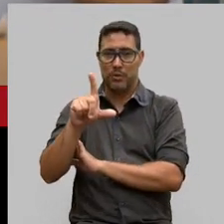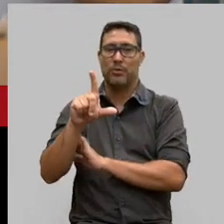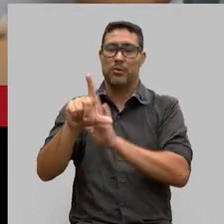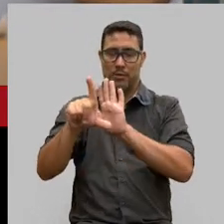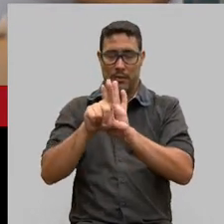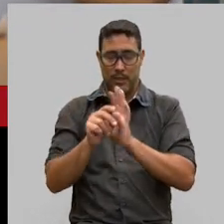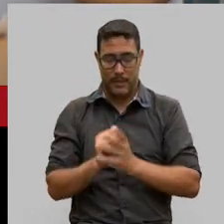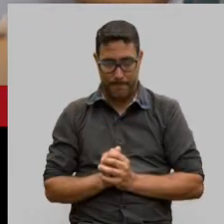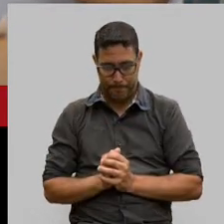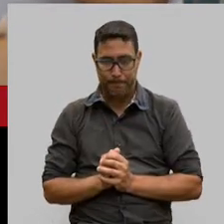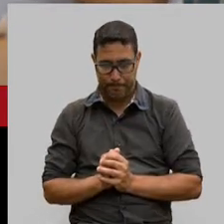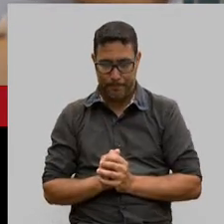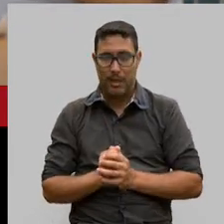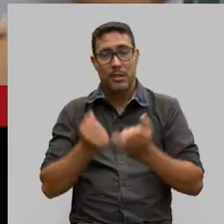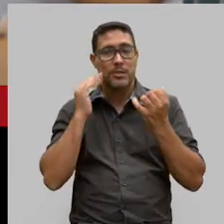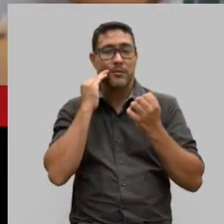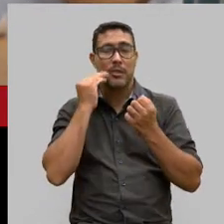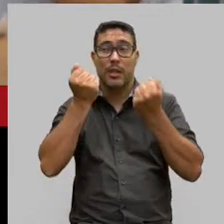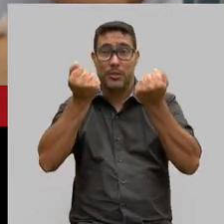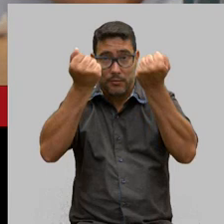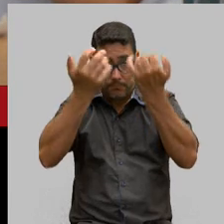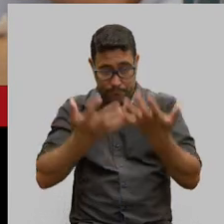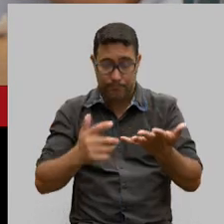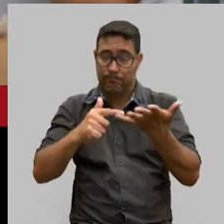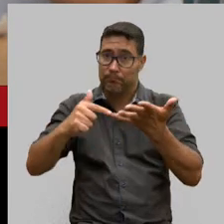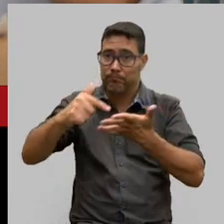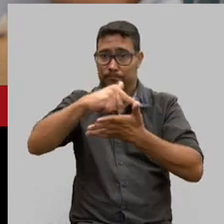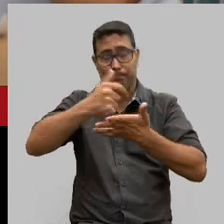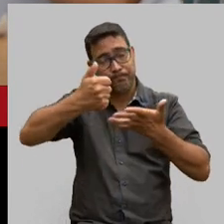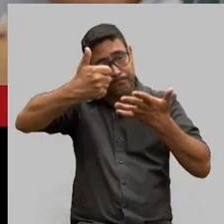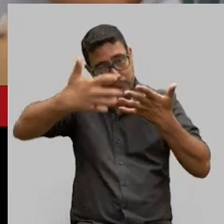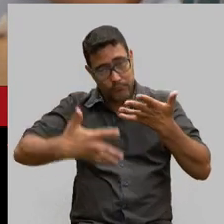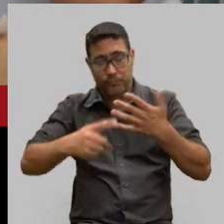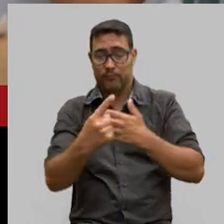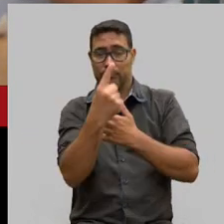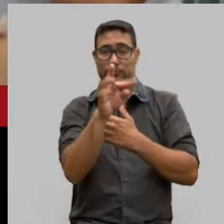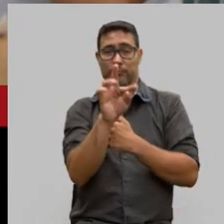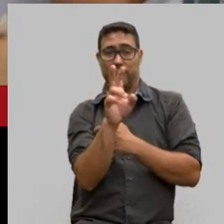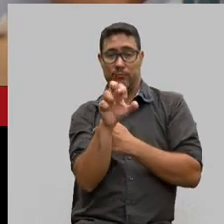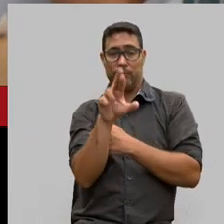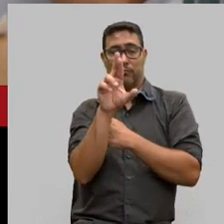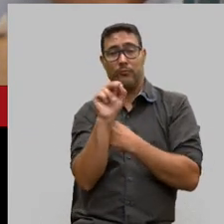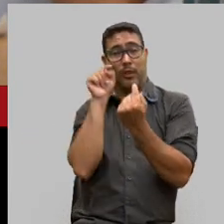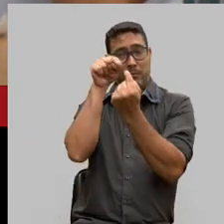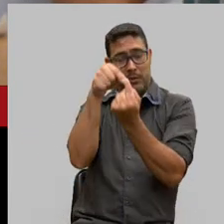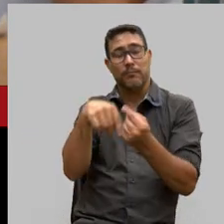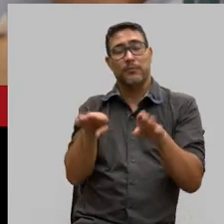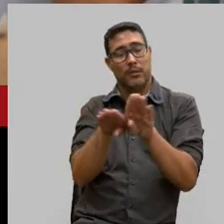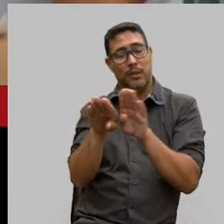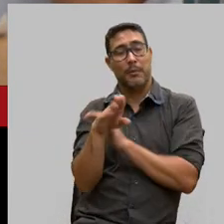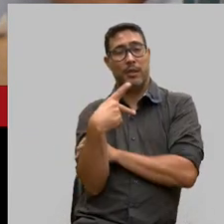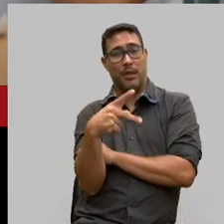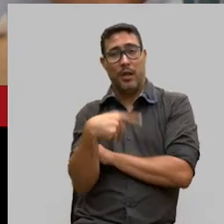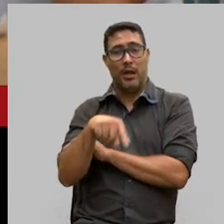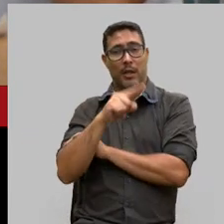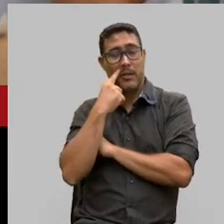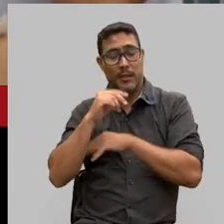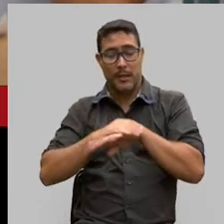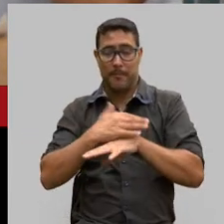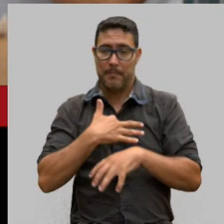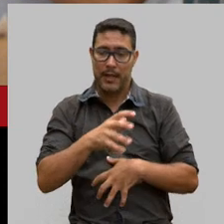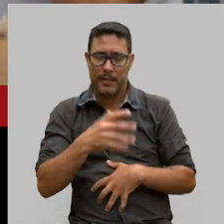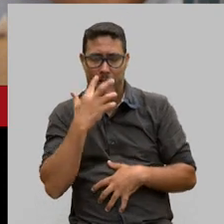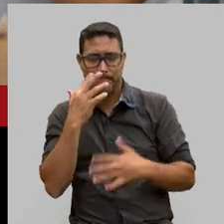os argumentos apresentados nesse parecer do segundo turno também se aplicam a eles tendo em vista a semelhança que